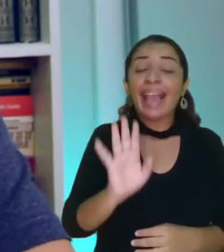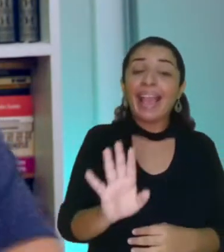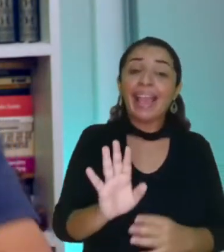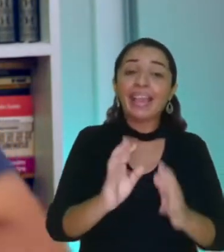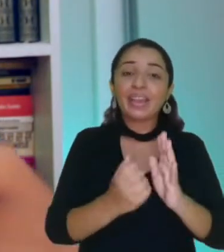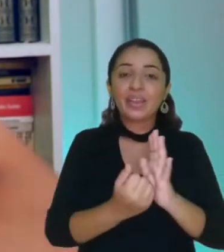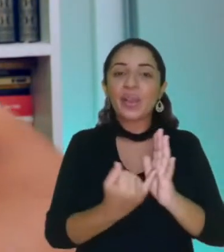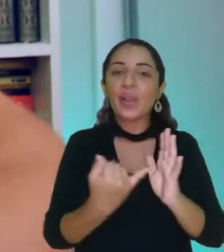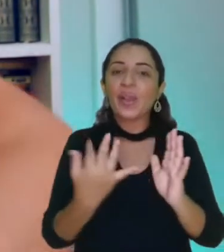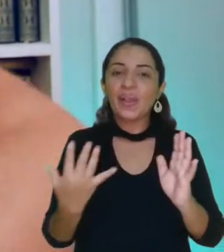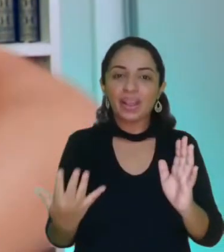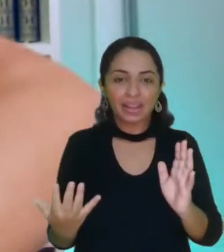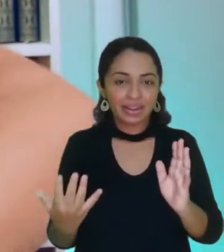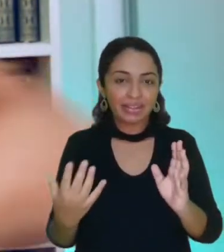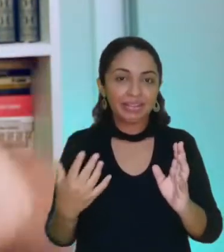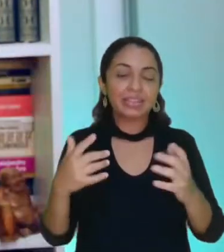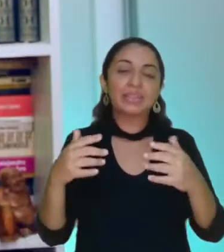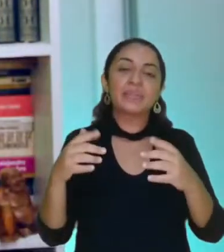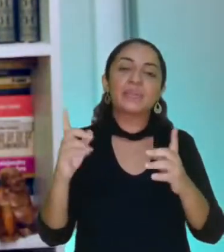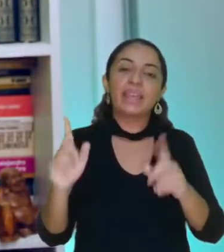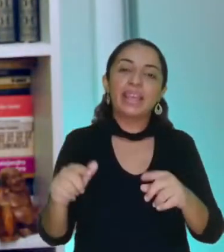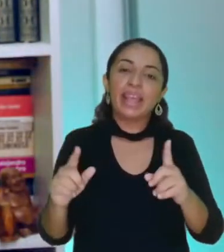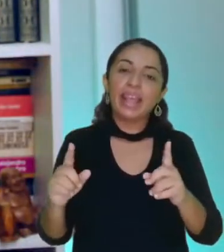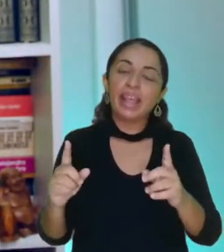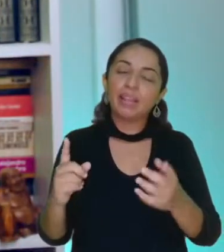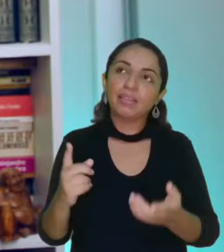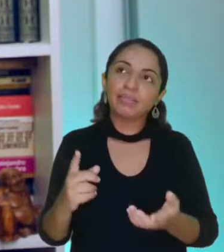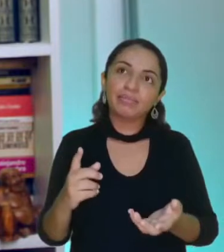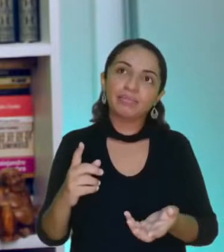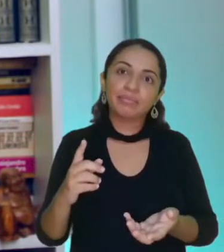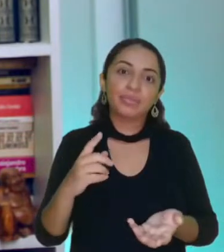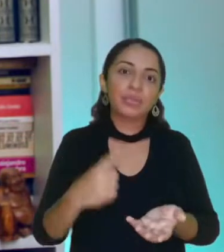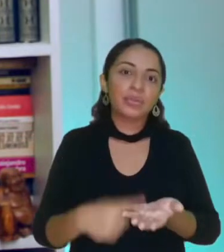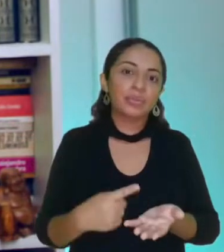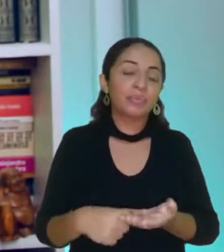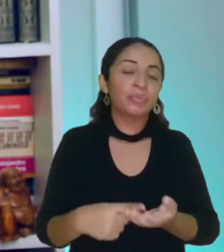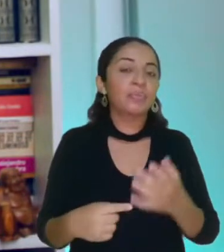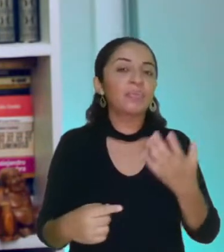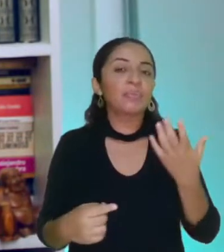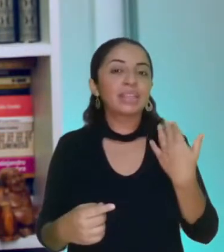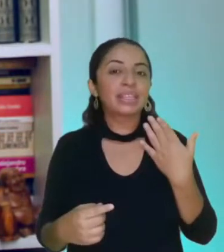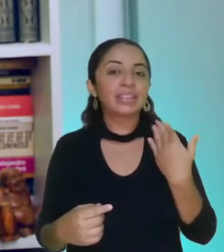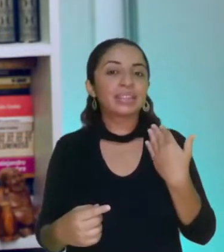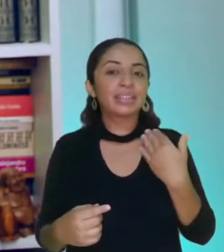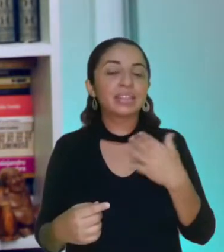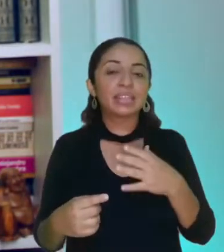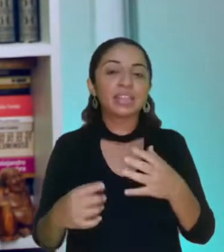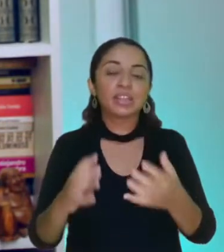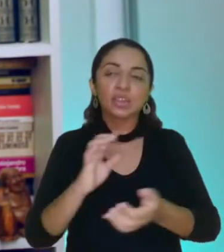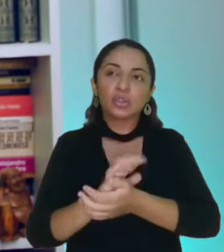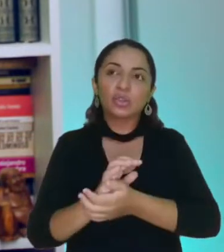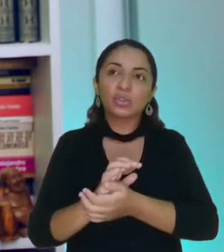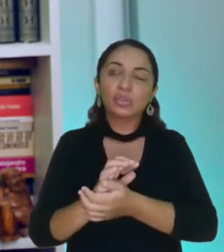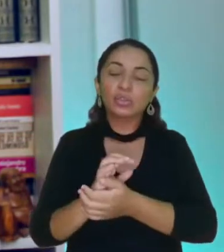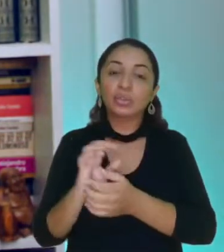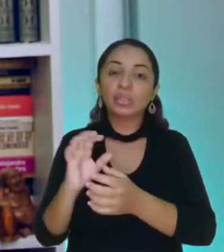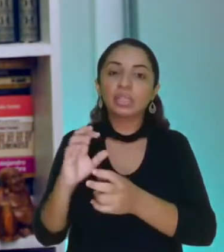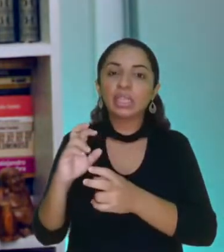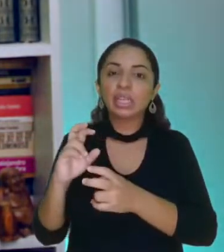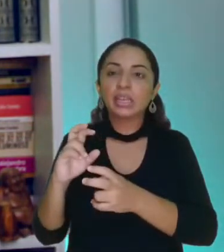aqui, ela foi feita em parceria. Eu posso estar muito enganado. A Abril Cultural fez em parceria com a Círculo do Livro.